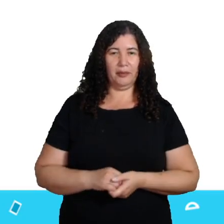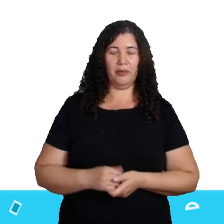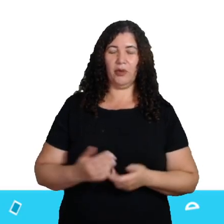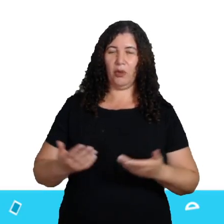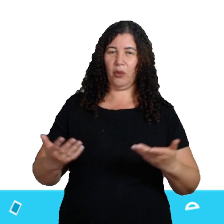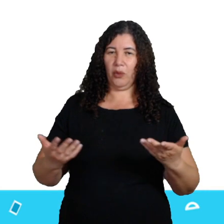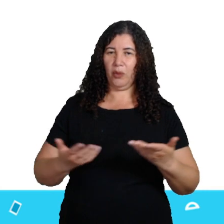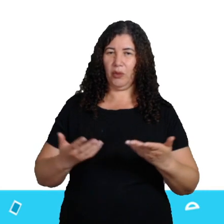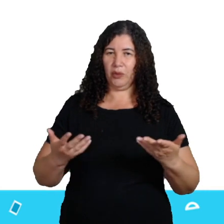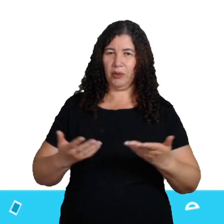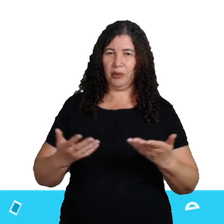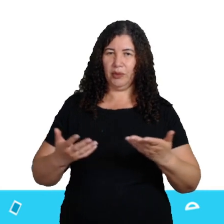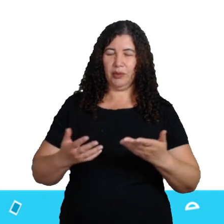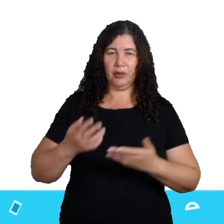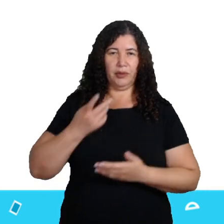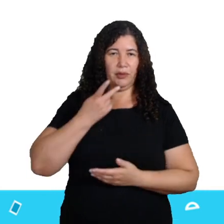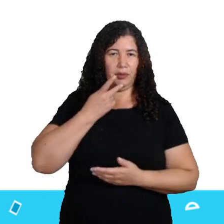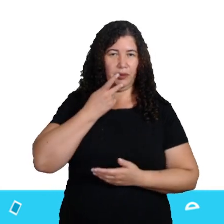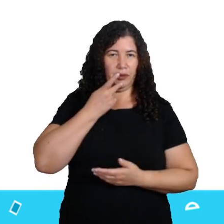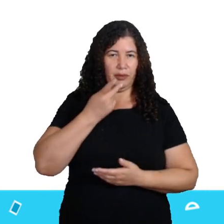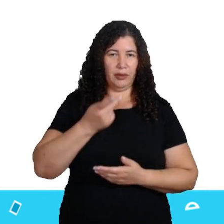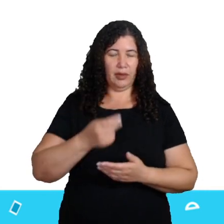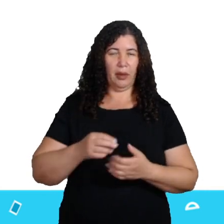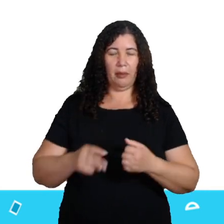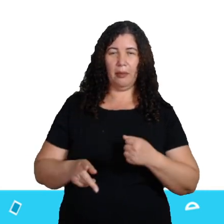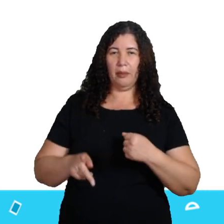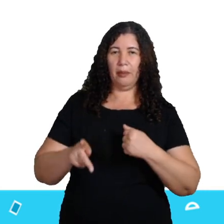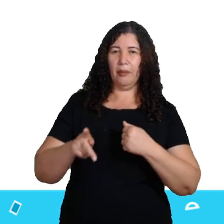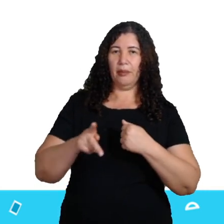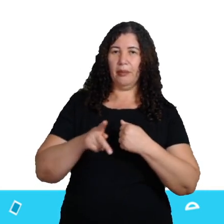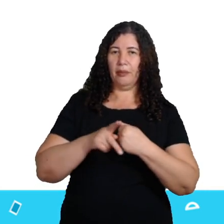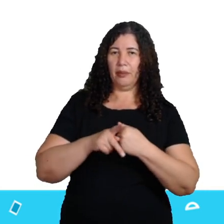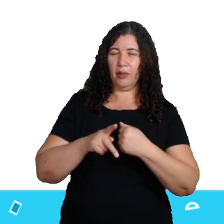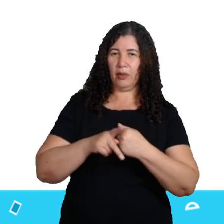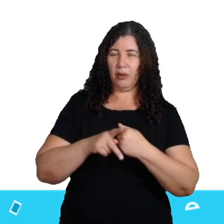hoje eu quero falar com vocês sobre os pronomes